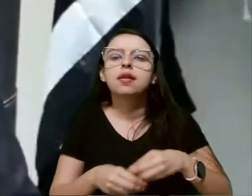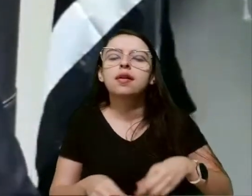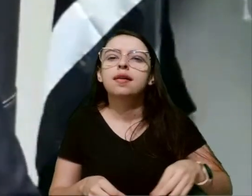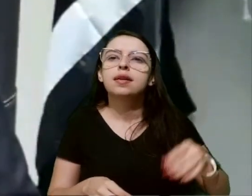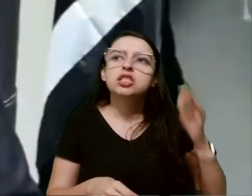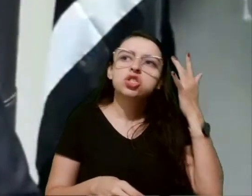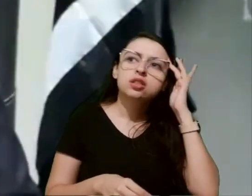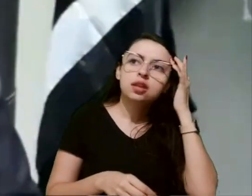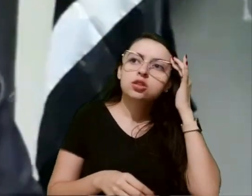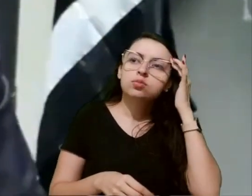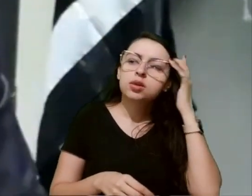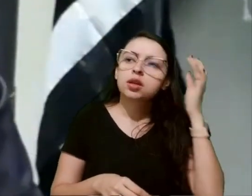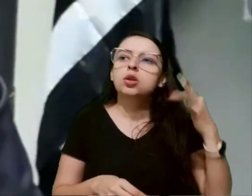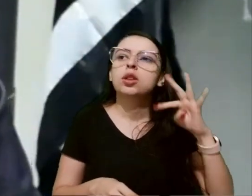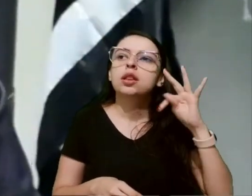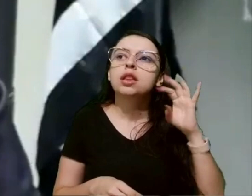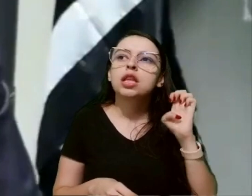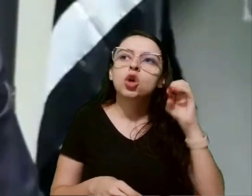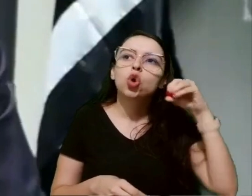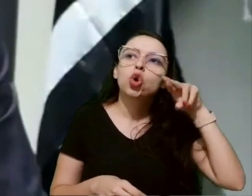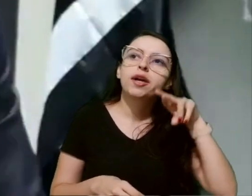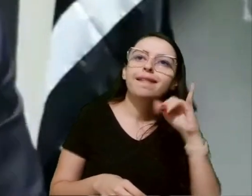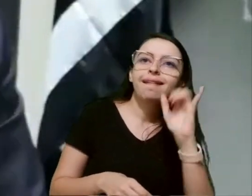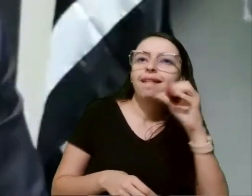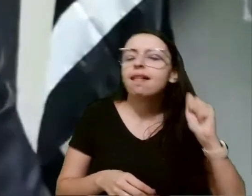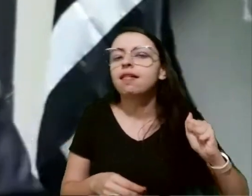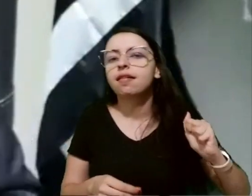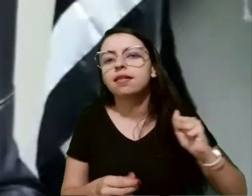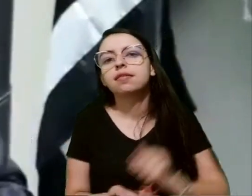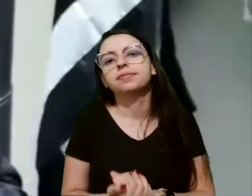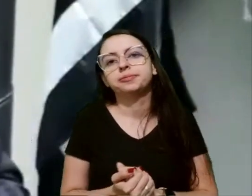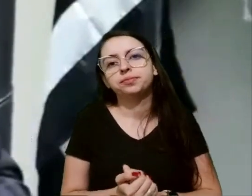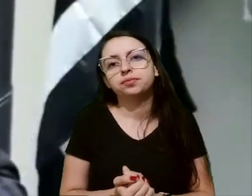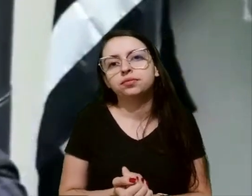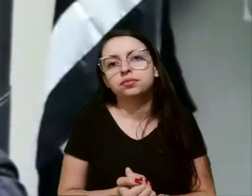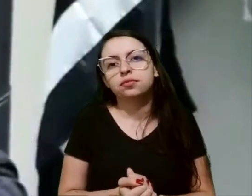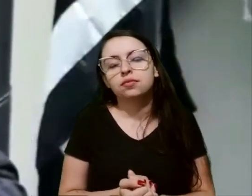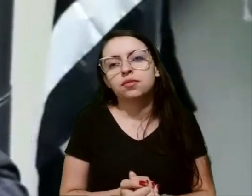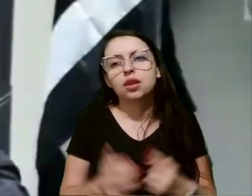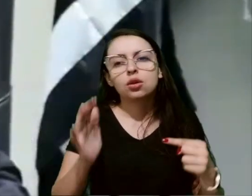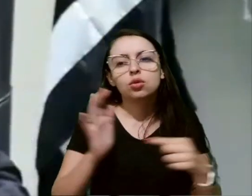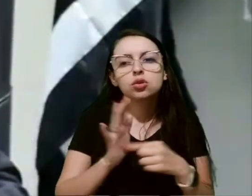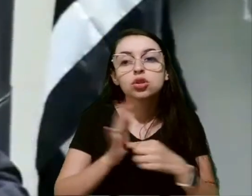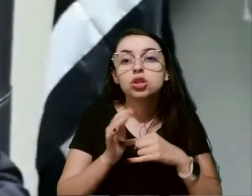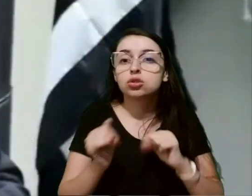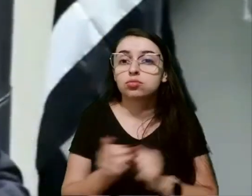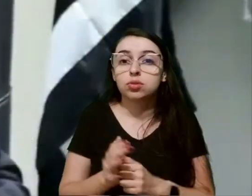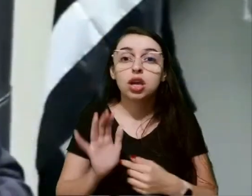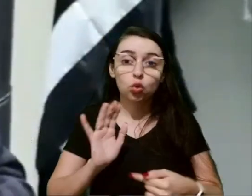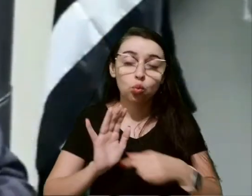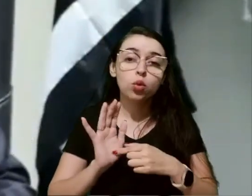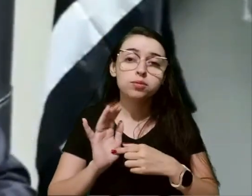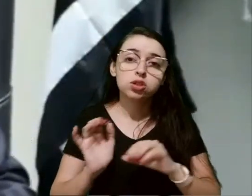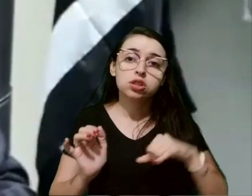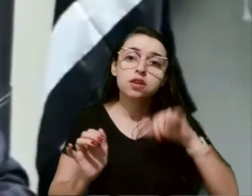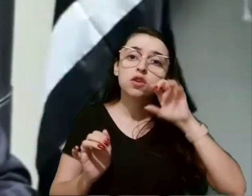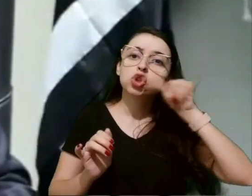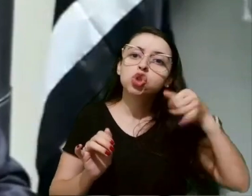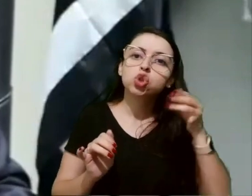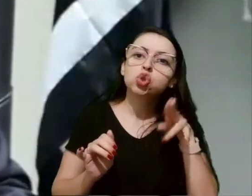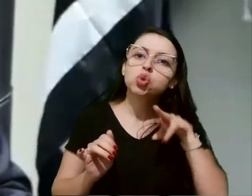abstrata. E, então essa é, vamos dizer assim, a proposta da jurimetria, que é